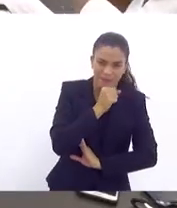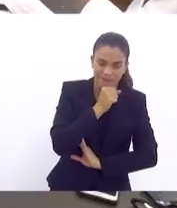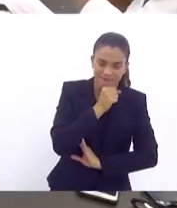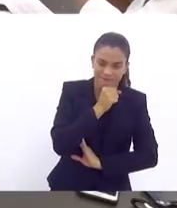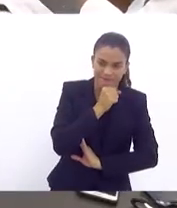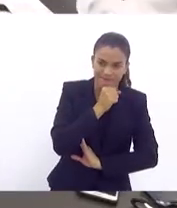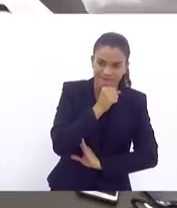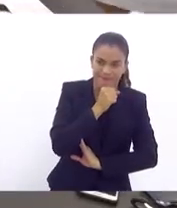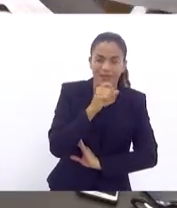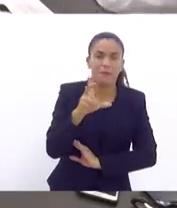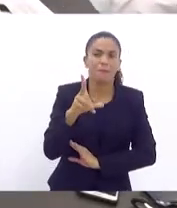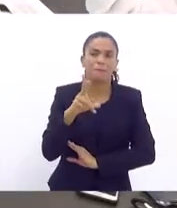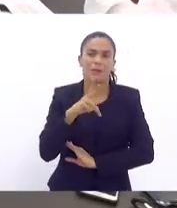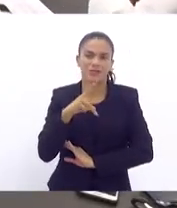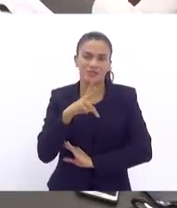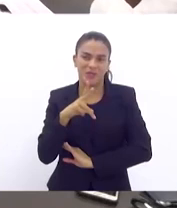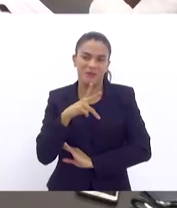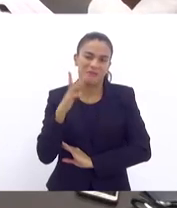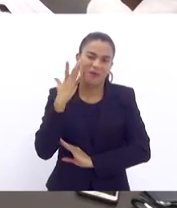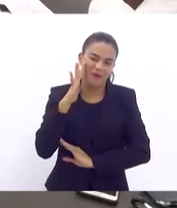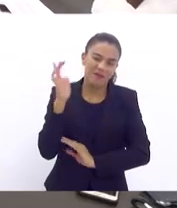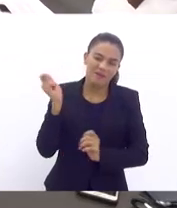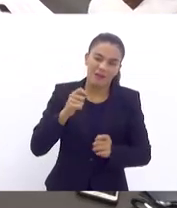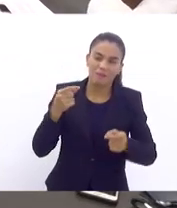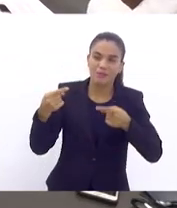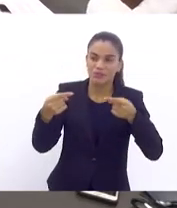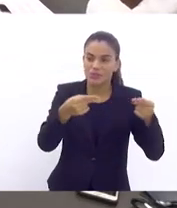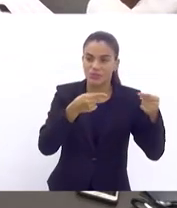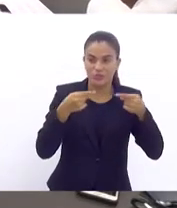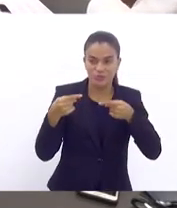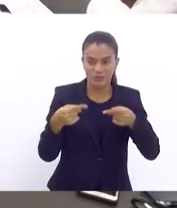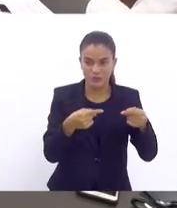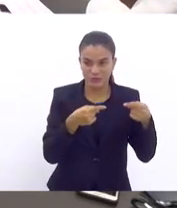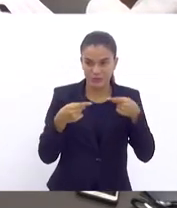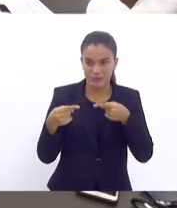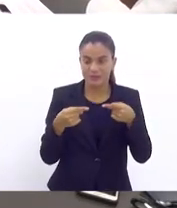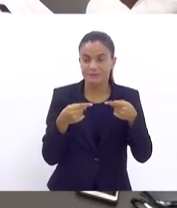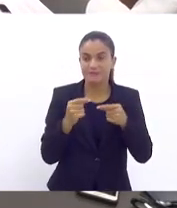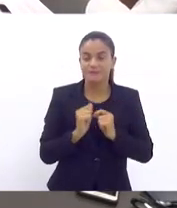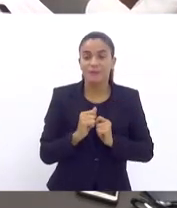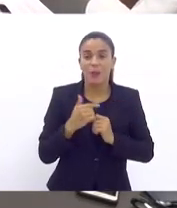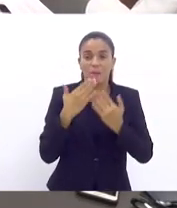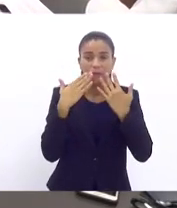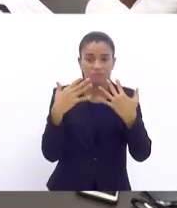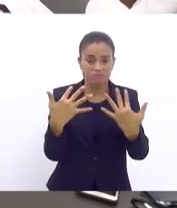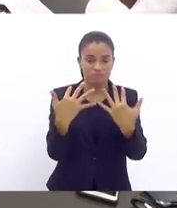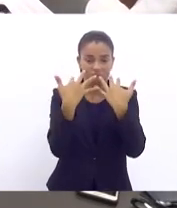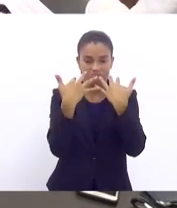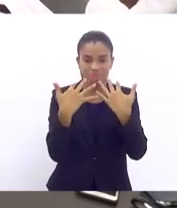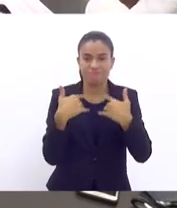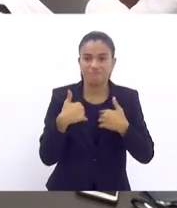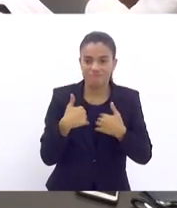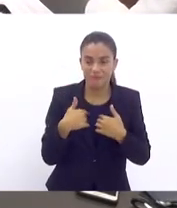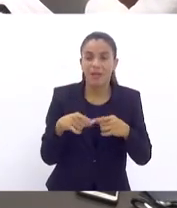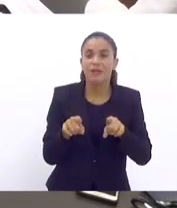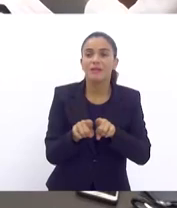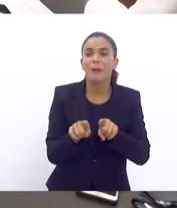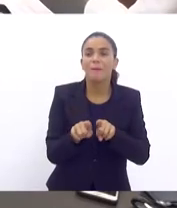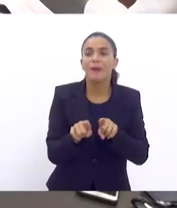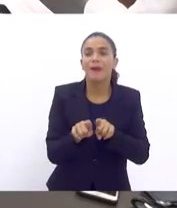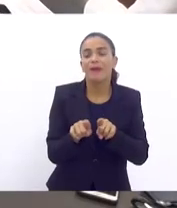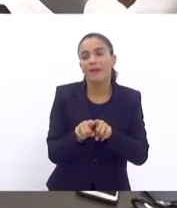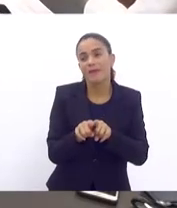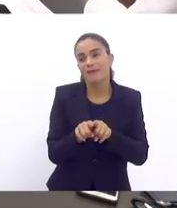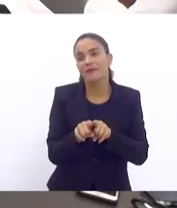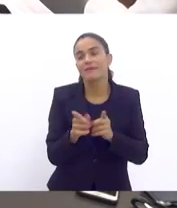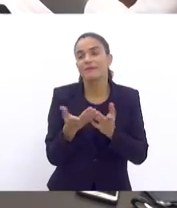até particular mas eu acho certo vai discutir geral e que eu peço não só a atenção mas a intervenção de